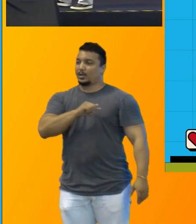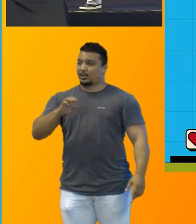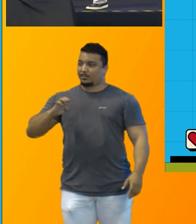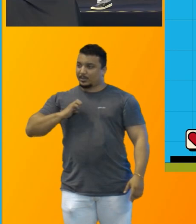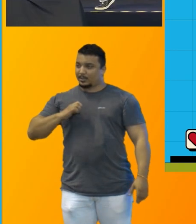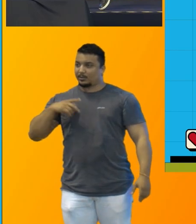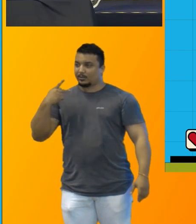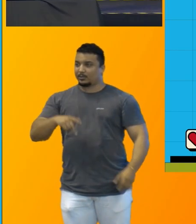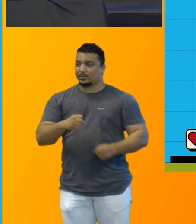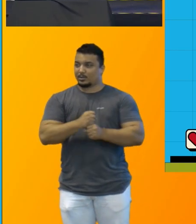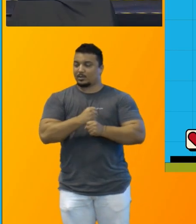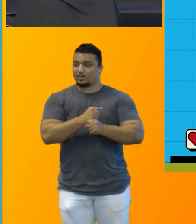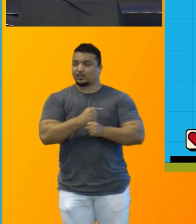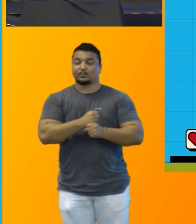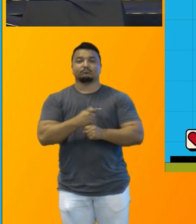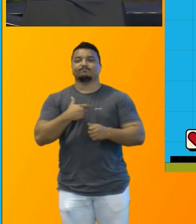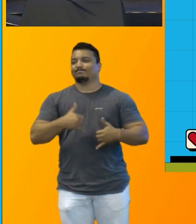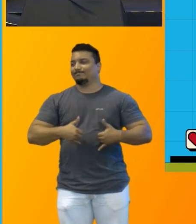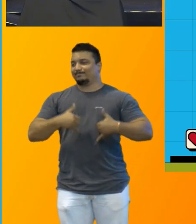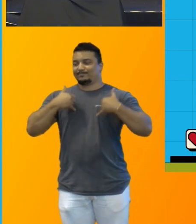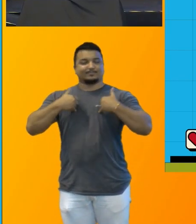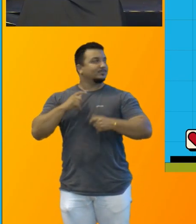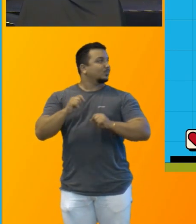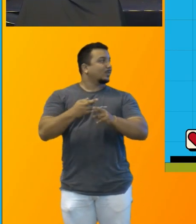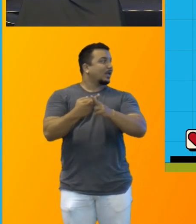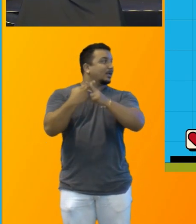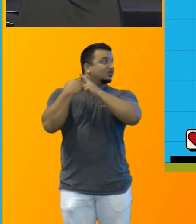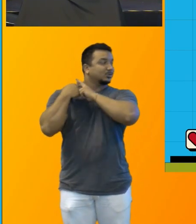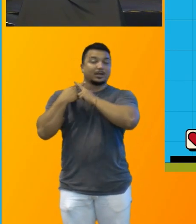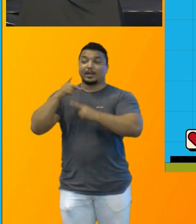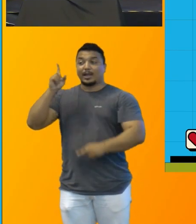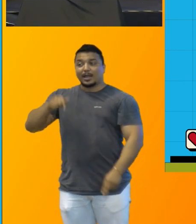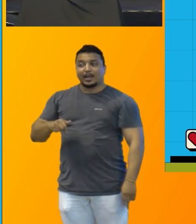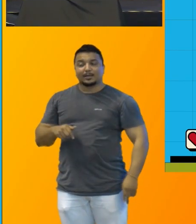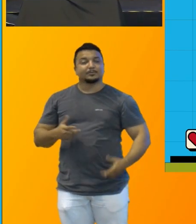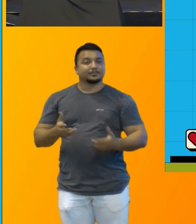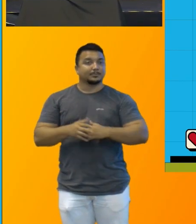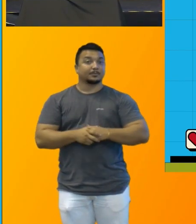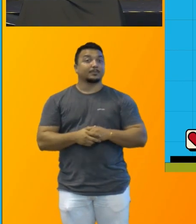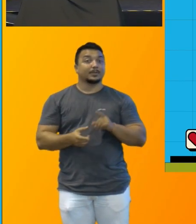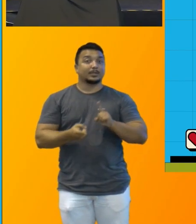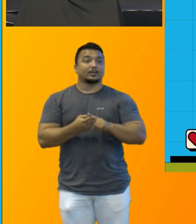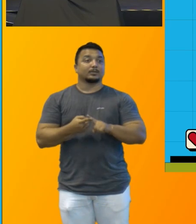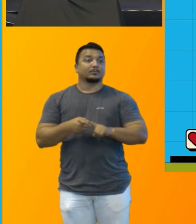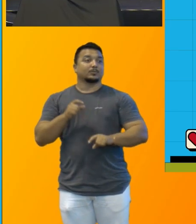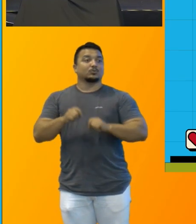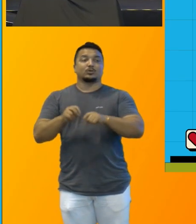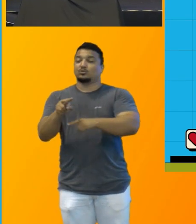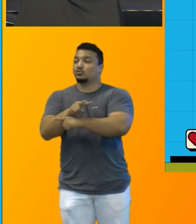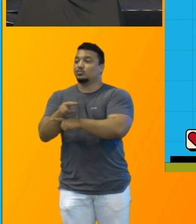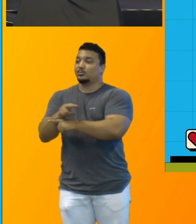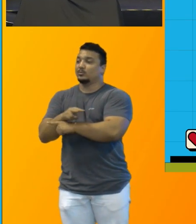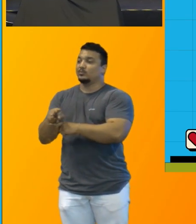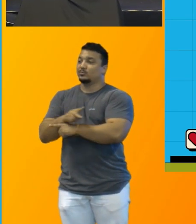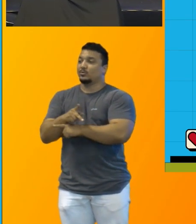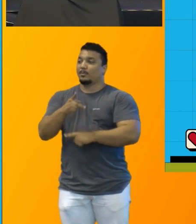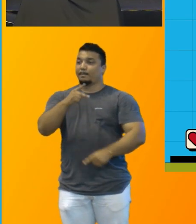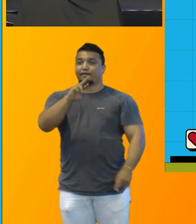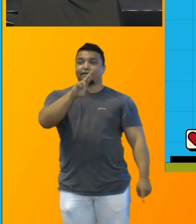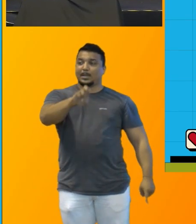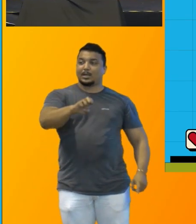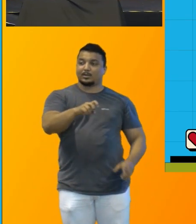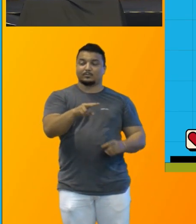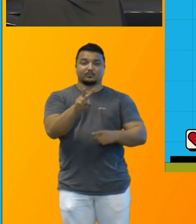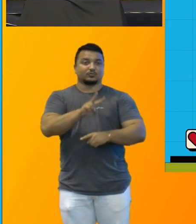Enem deste ano, né? Então, uma honra muito grande, uma responsabilidade. E supervisor do pré-vestibular da Organização